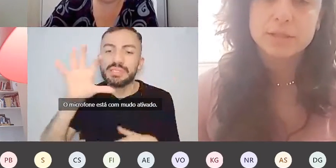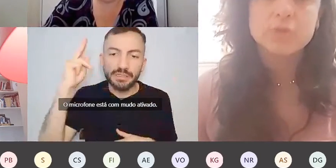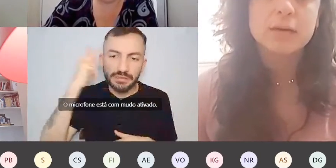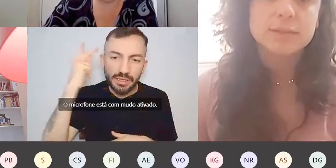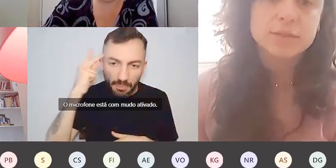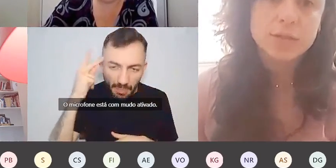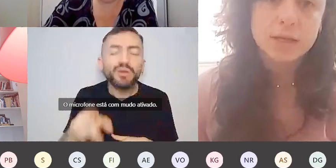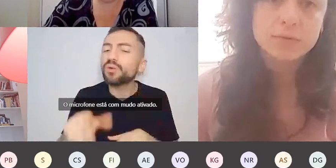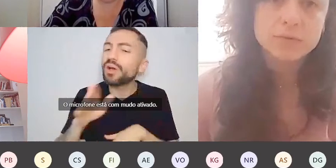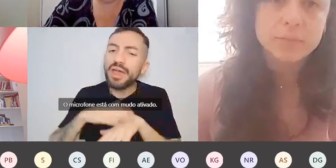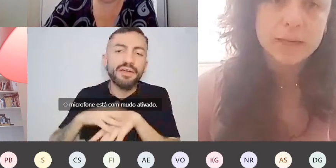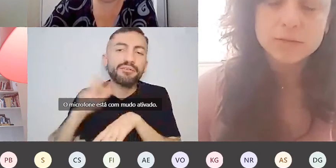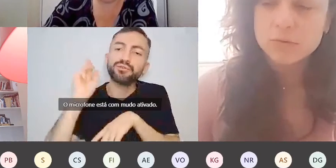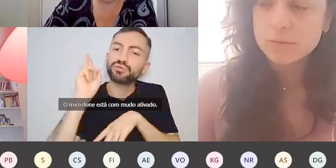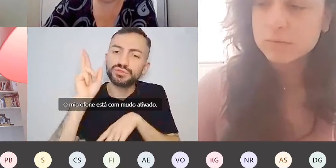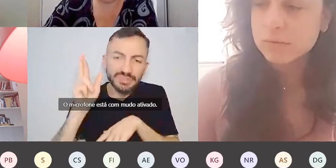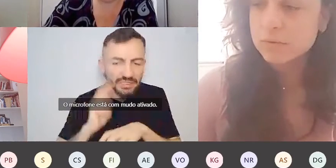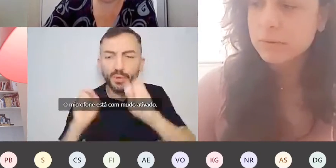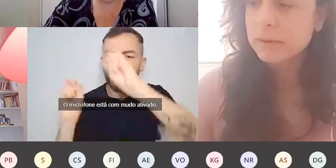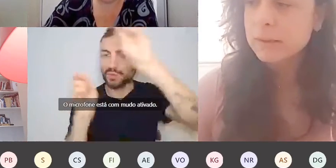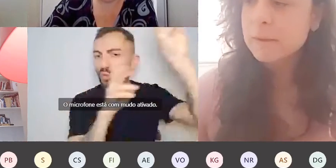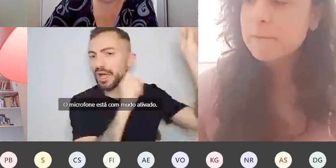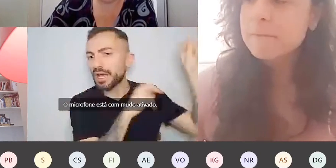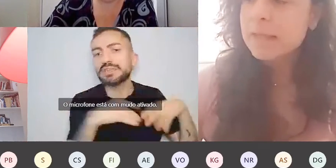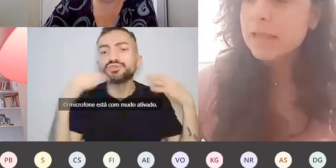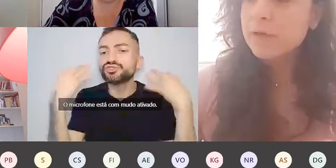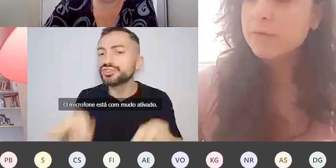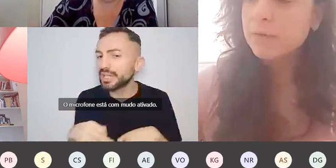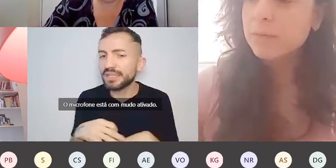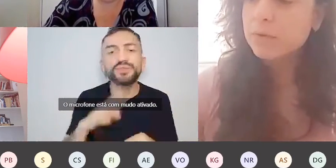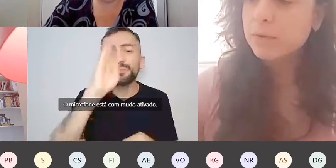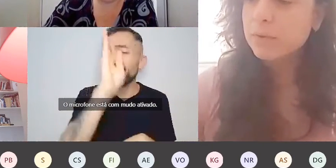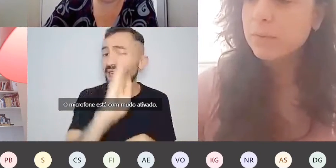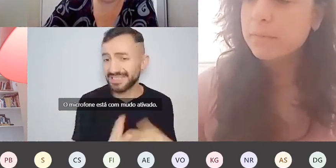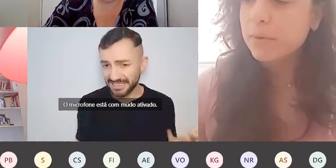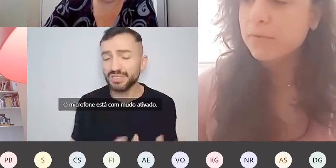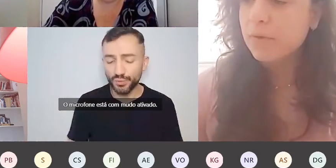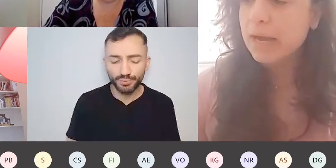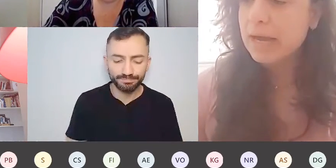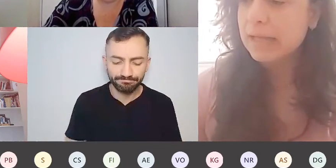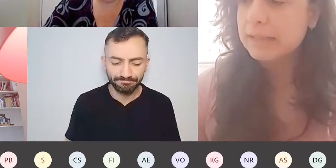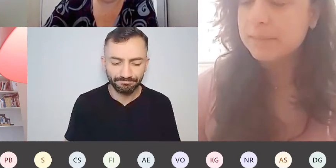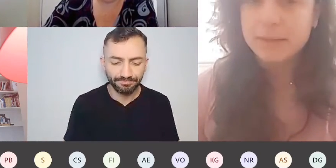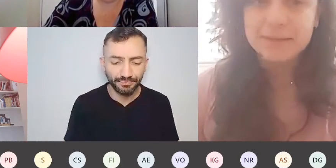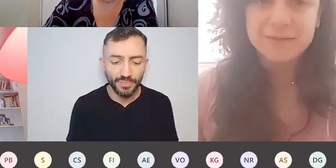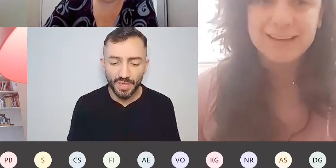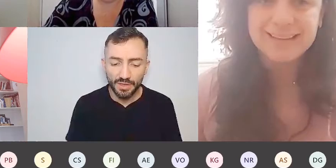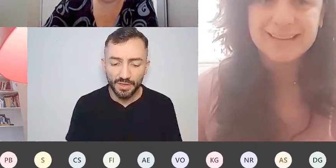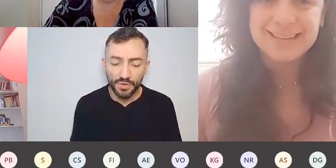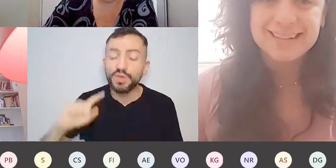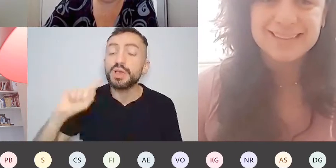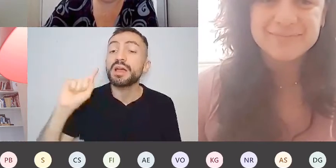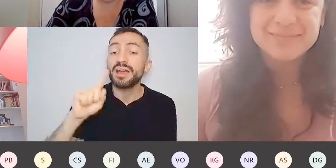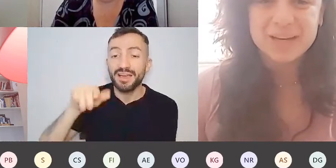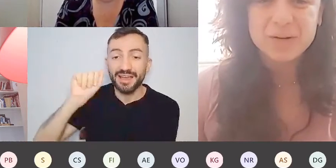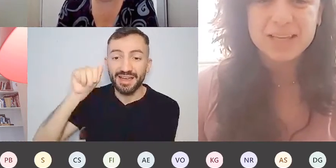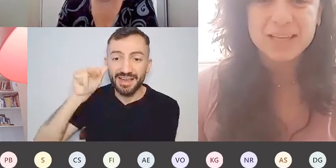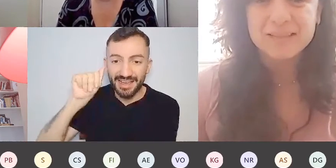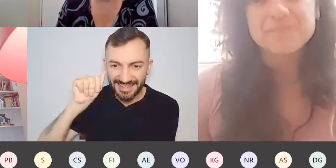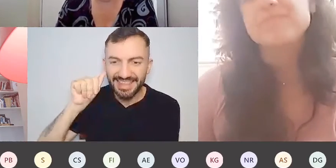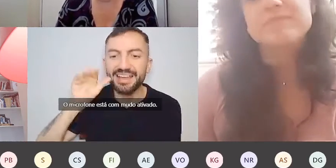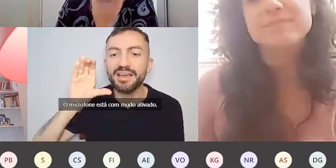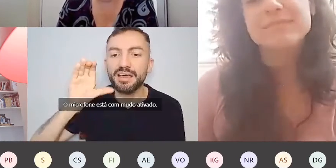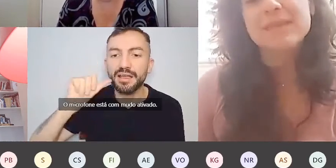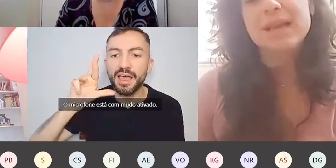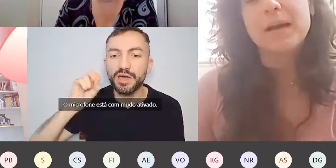principalmente de educação em direitos no país como um todo. Eu fui muito provocada pela fala da Ana